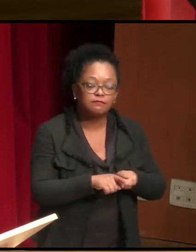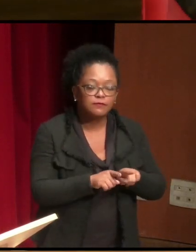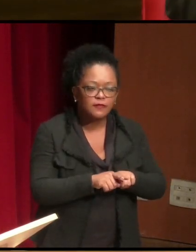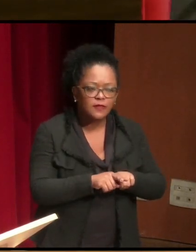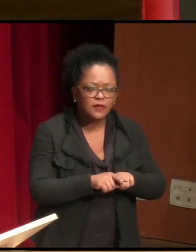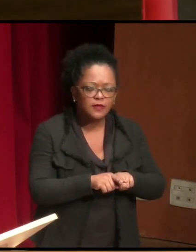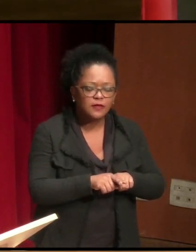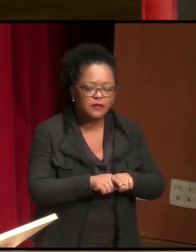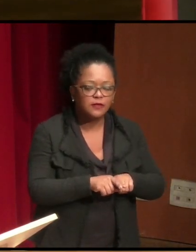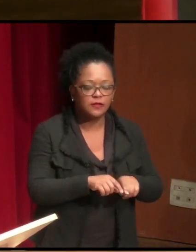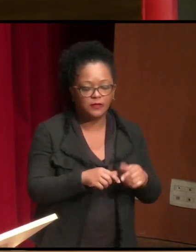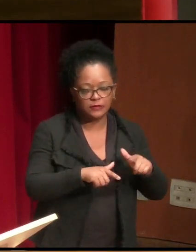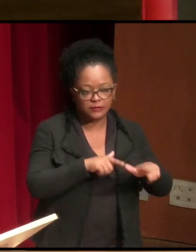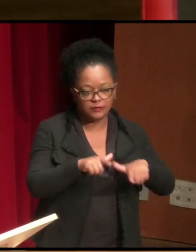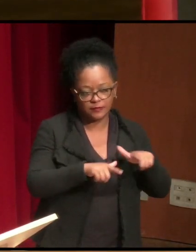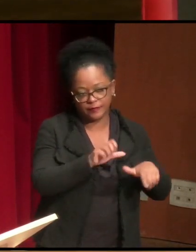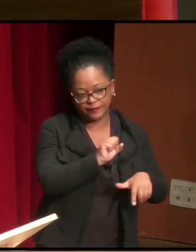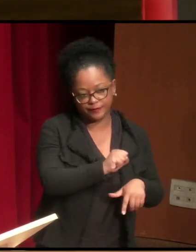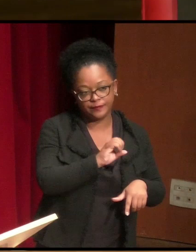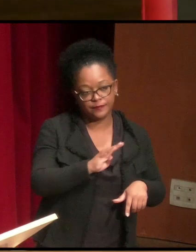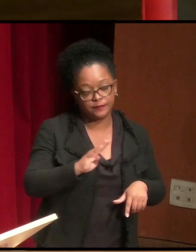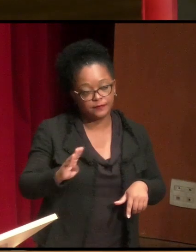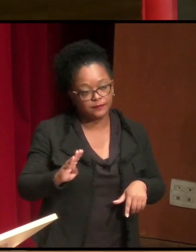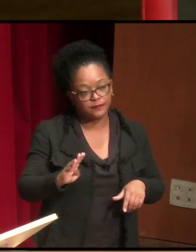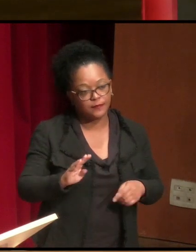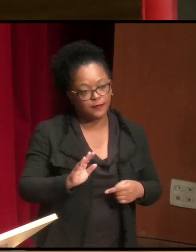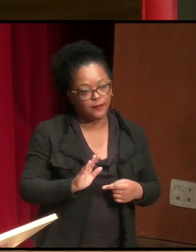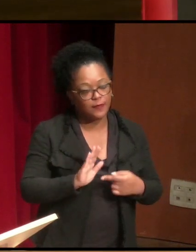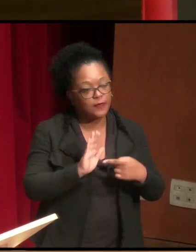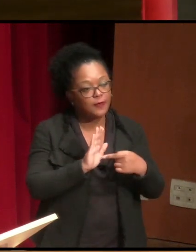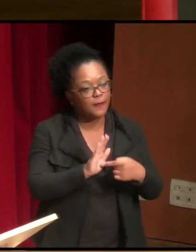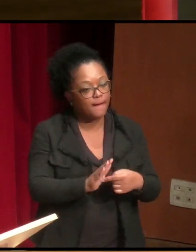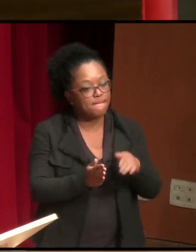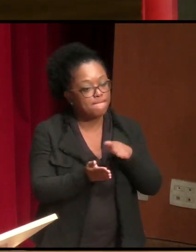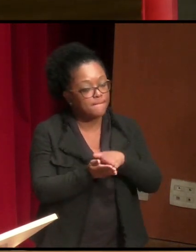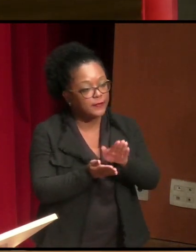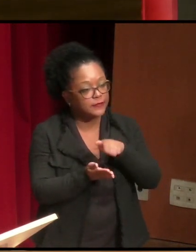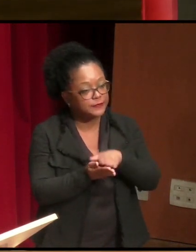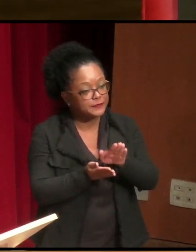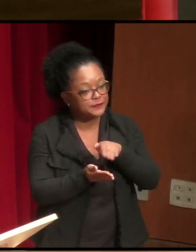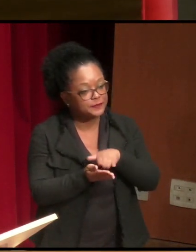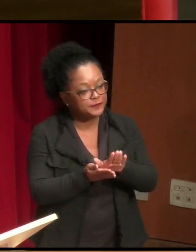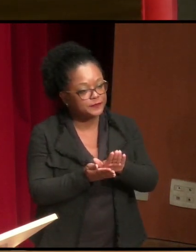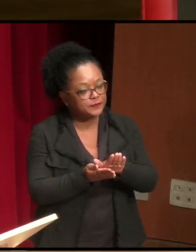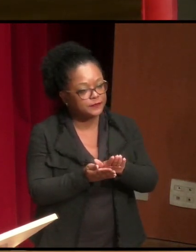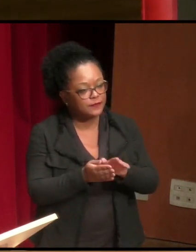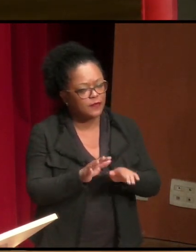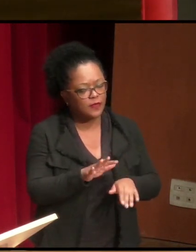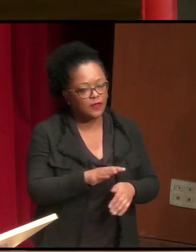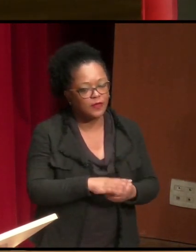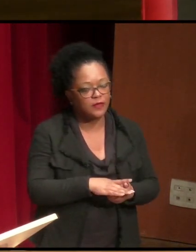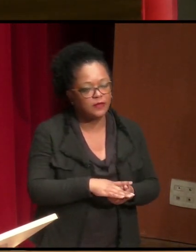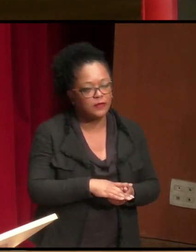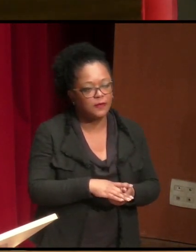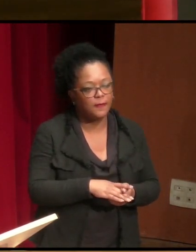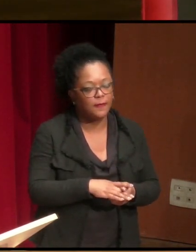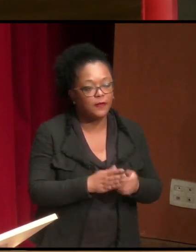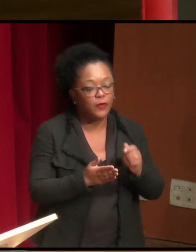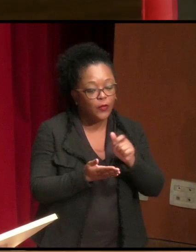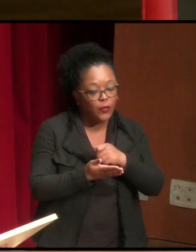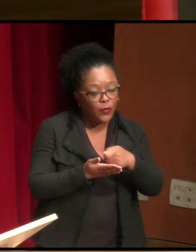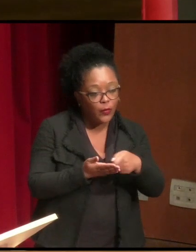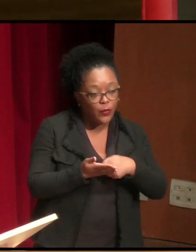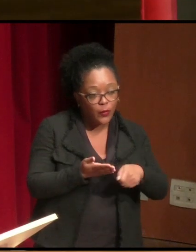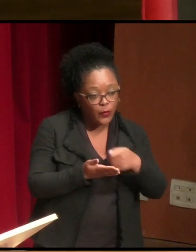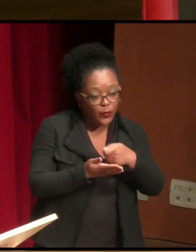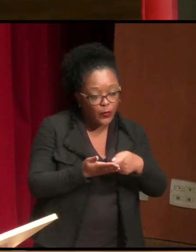restringe à Bíblia, né? A SBB acaba de imprimir, por exemplo, a cartilha que trata do